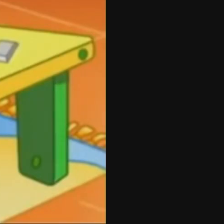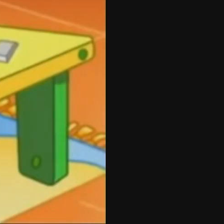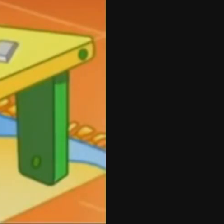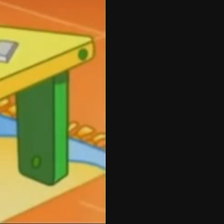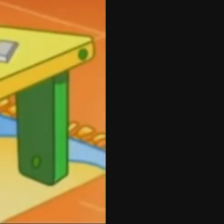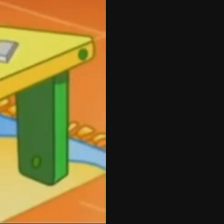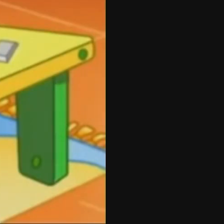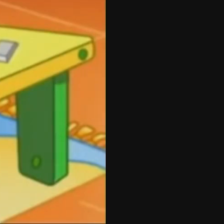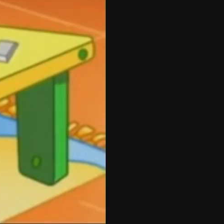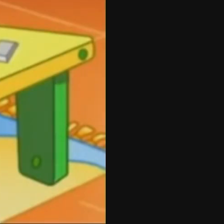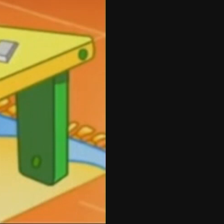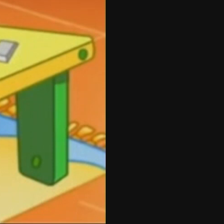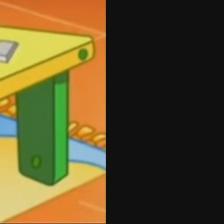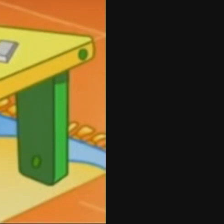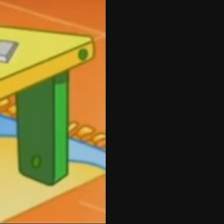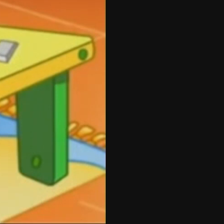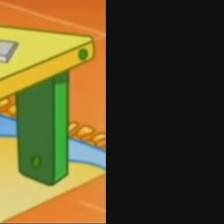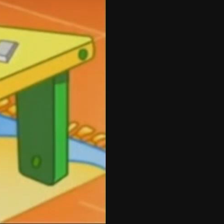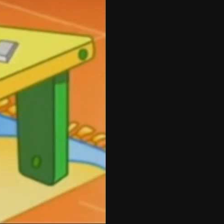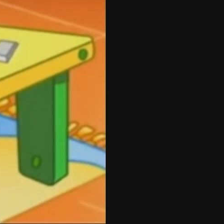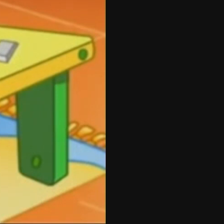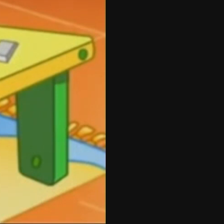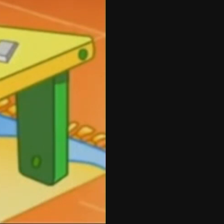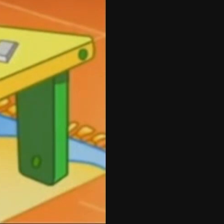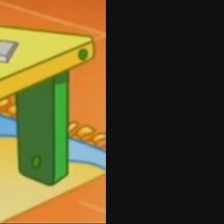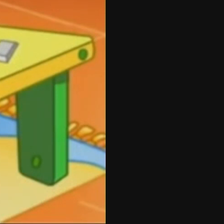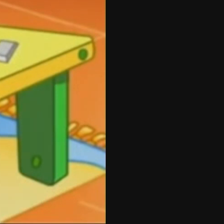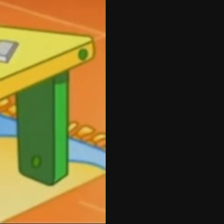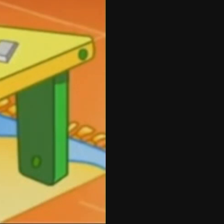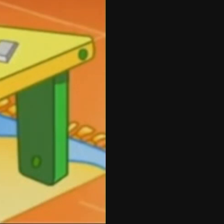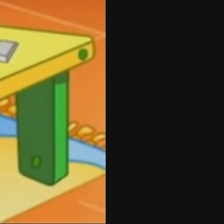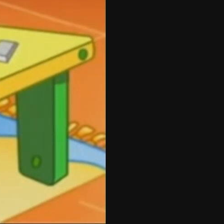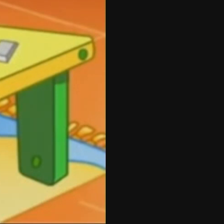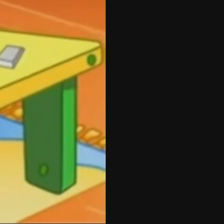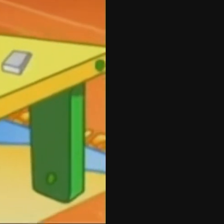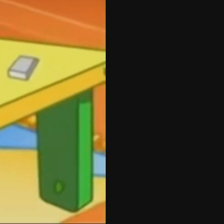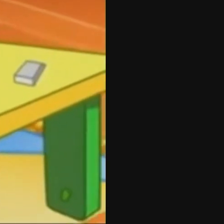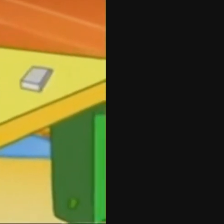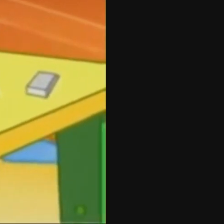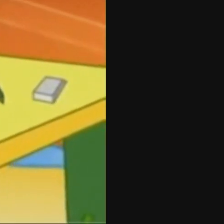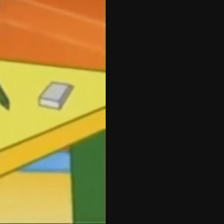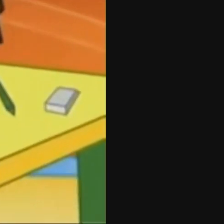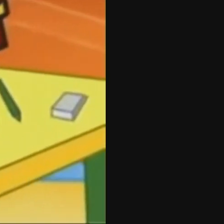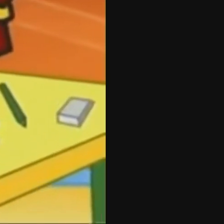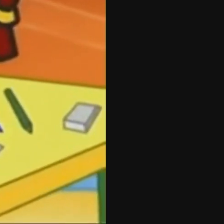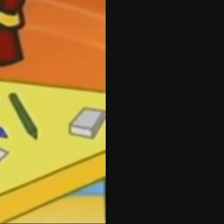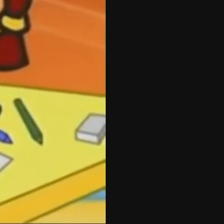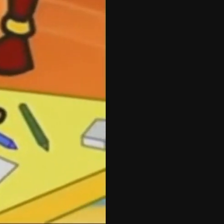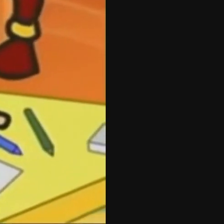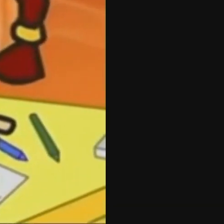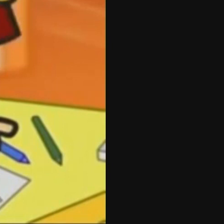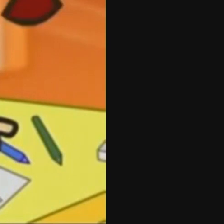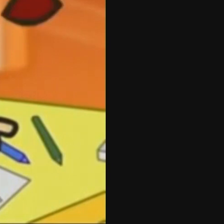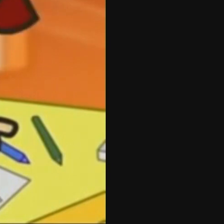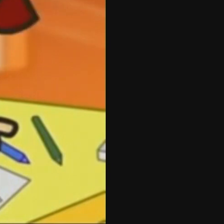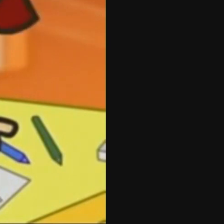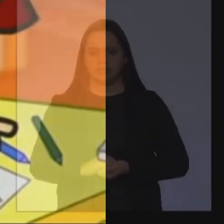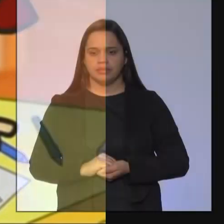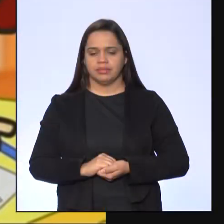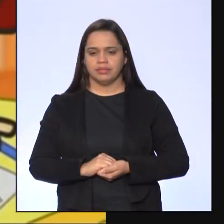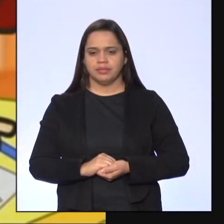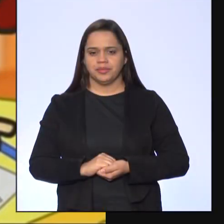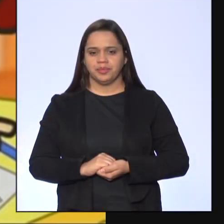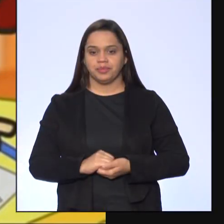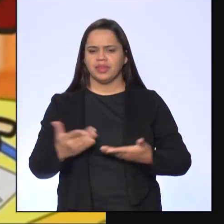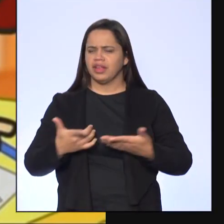De onde vem esse barulho? Eu conheço esse barulhinho de algum lugar. Eu tenho quase